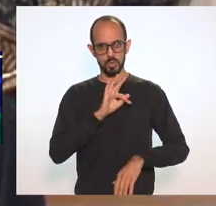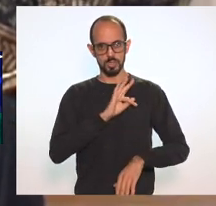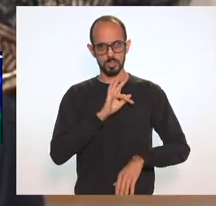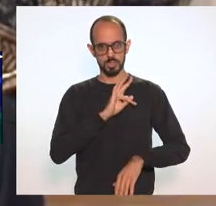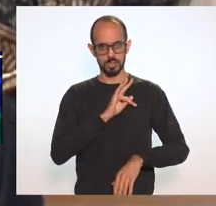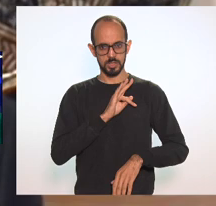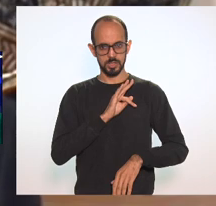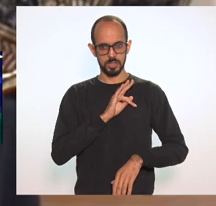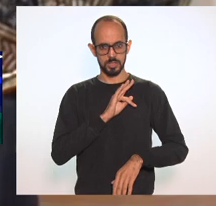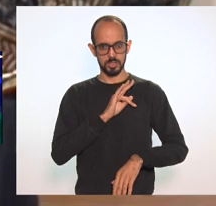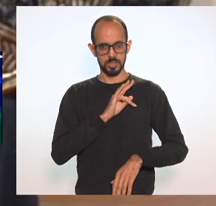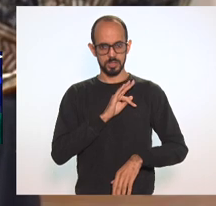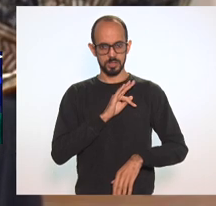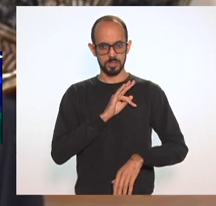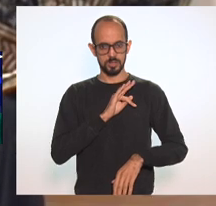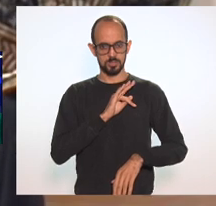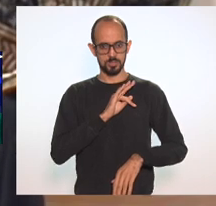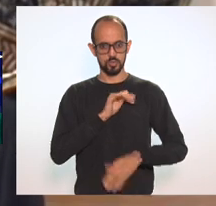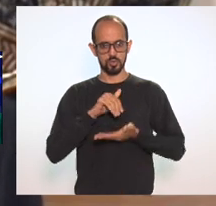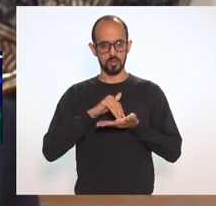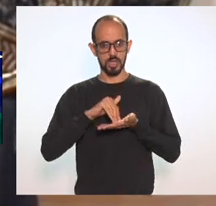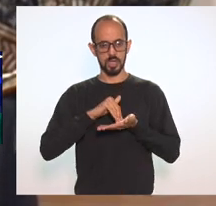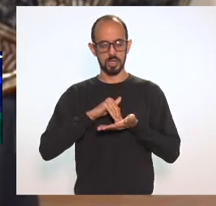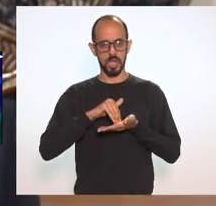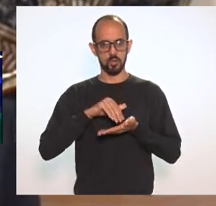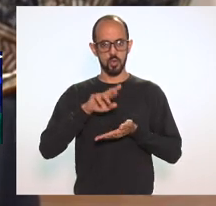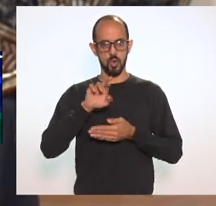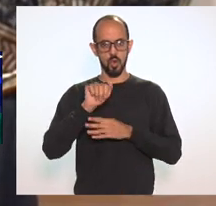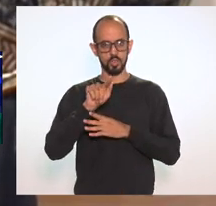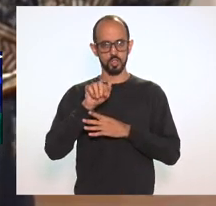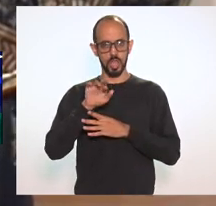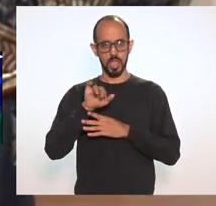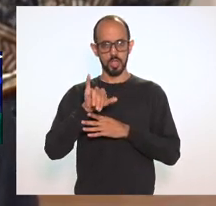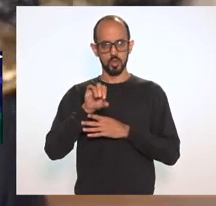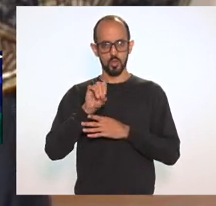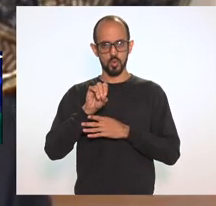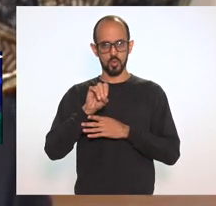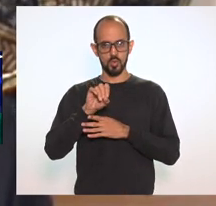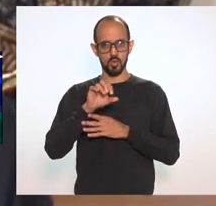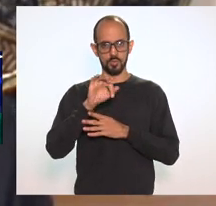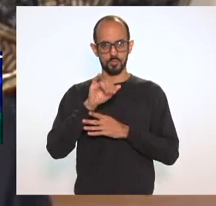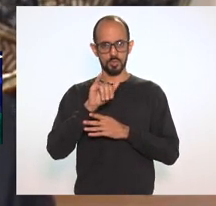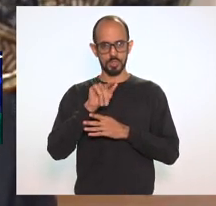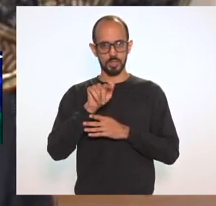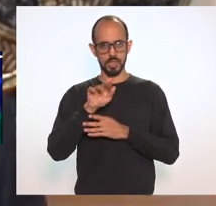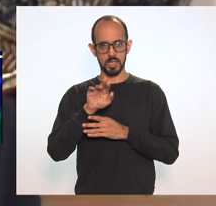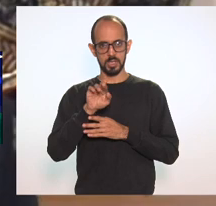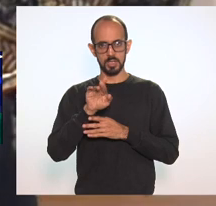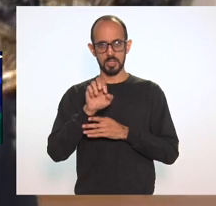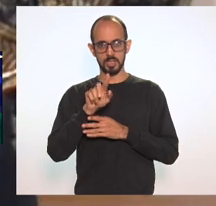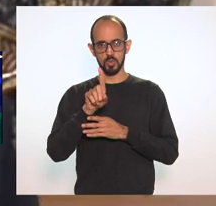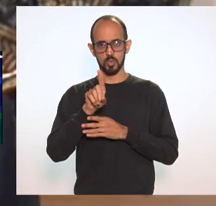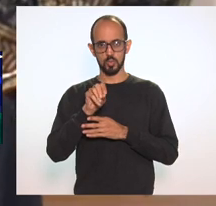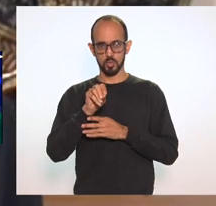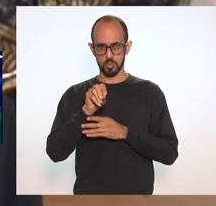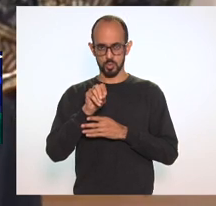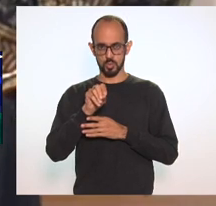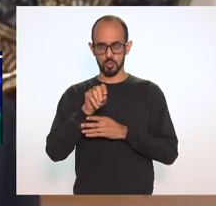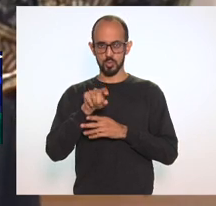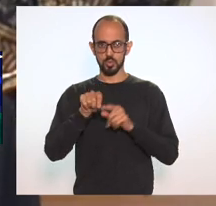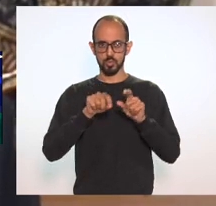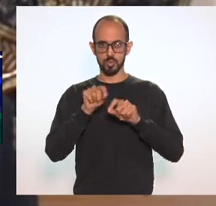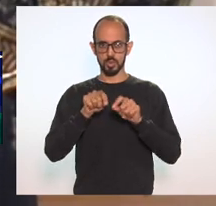para o senhor secretário Rogério Figueiredo já saiu o boletim da polícia militar